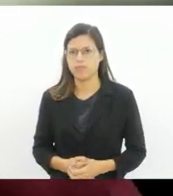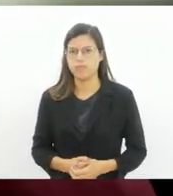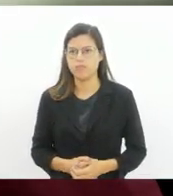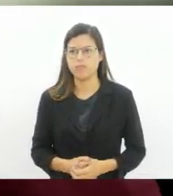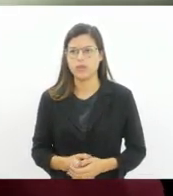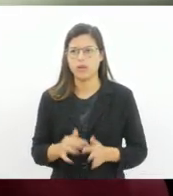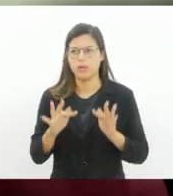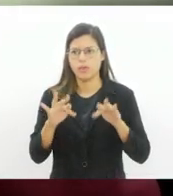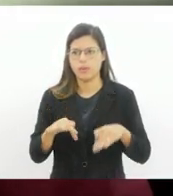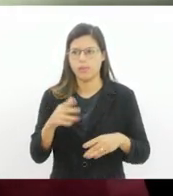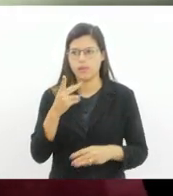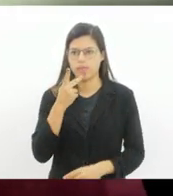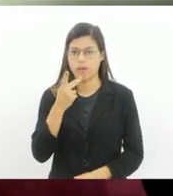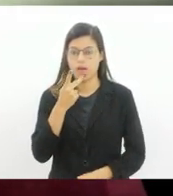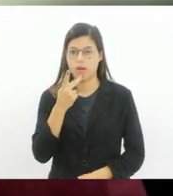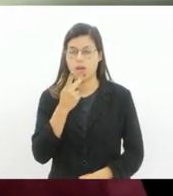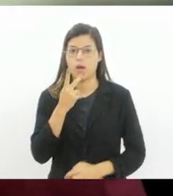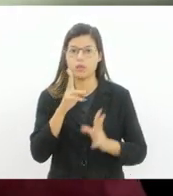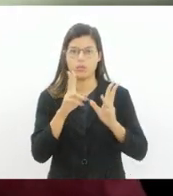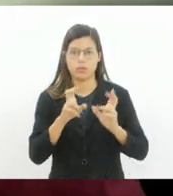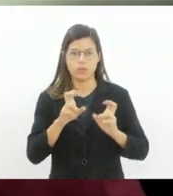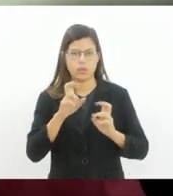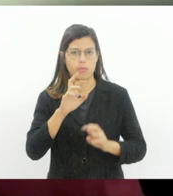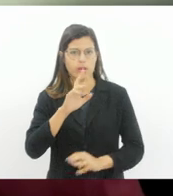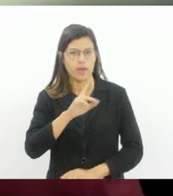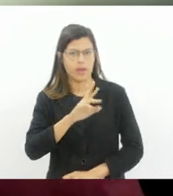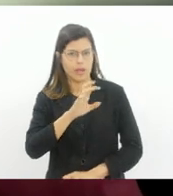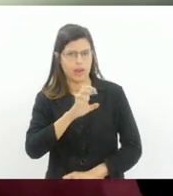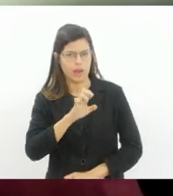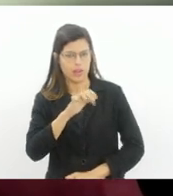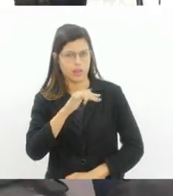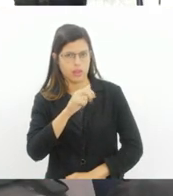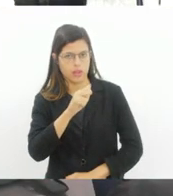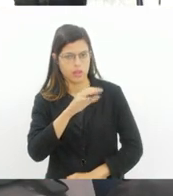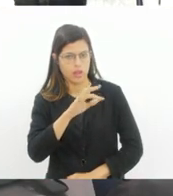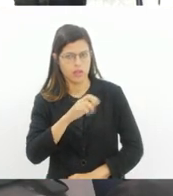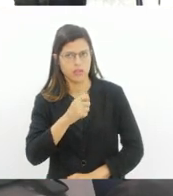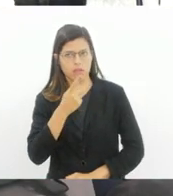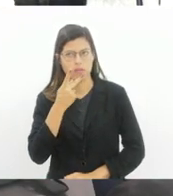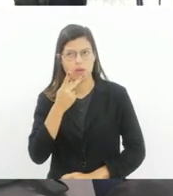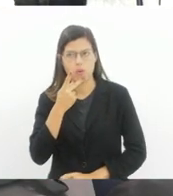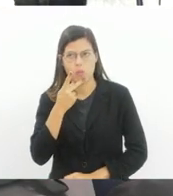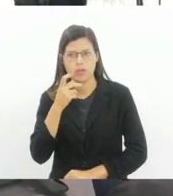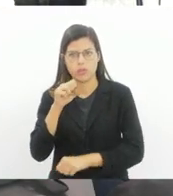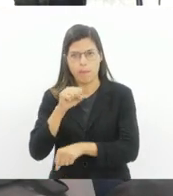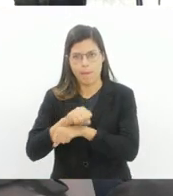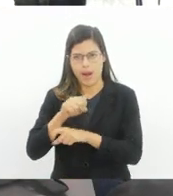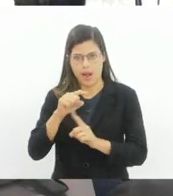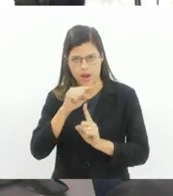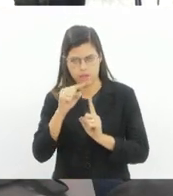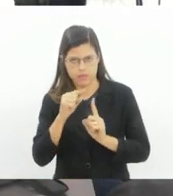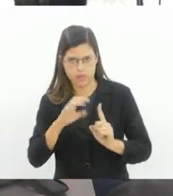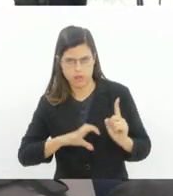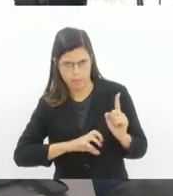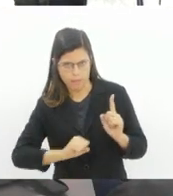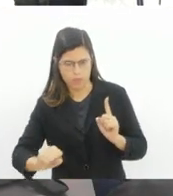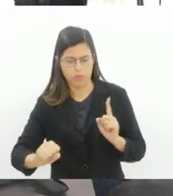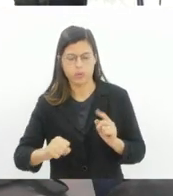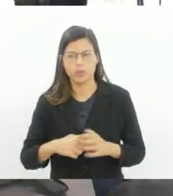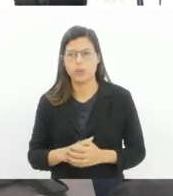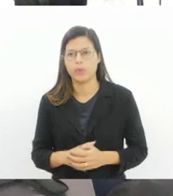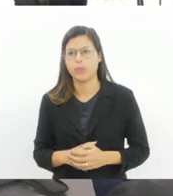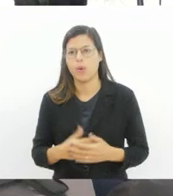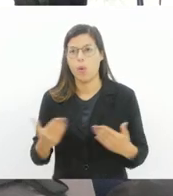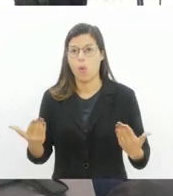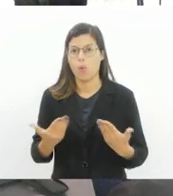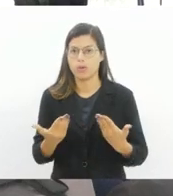Por fim, para falar do que Renata comentou sobre a interrupção da gravidez, hoje a legislação brasileira, hoje